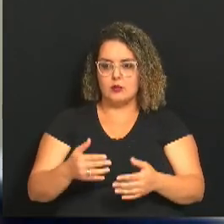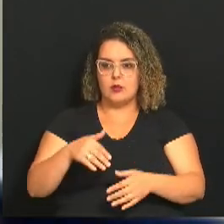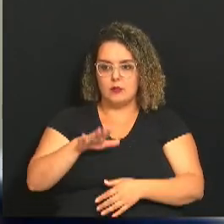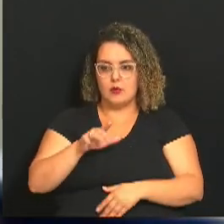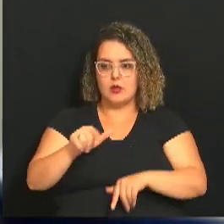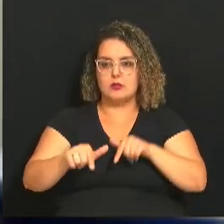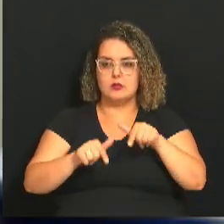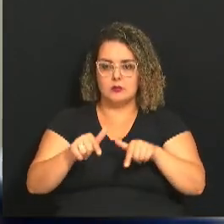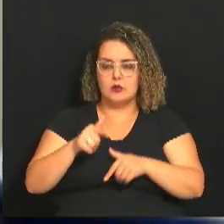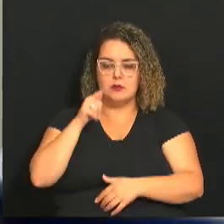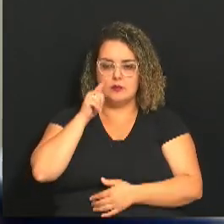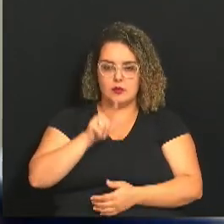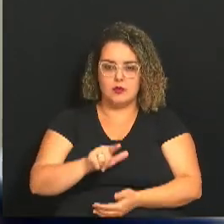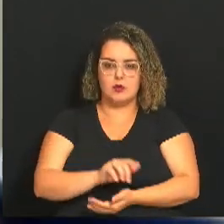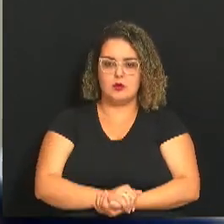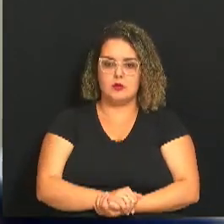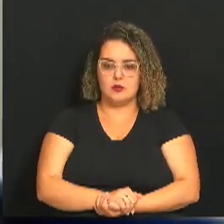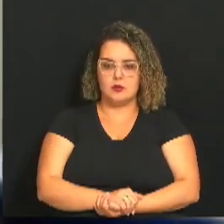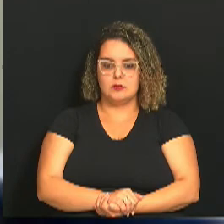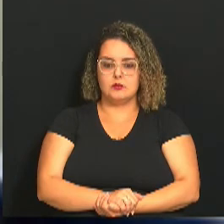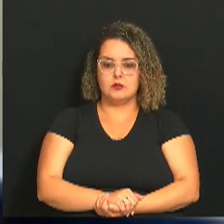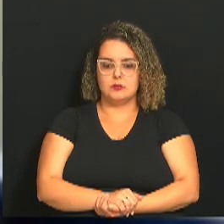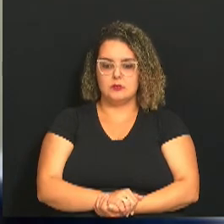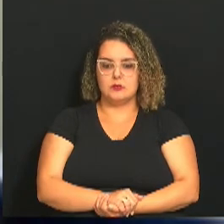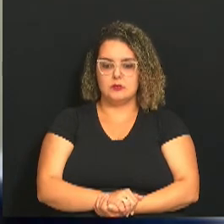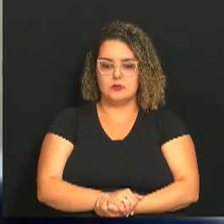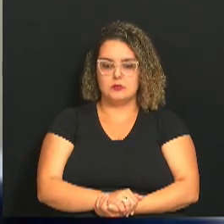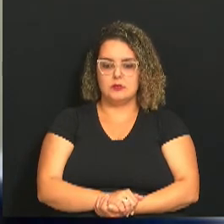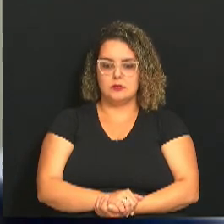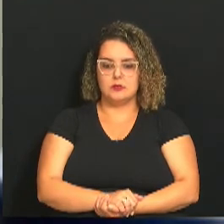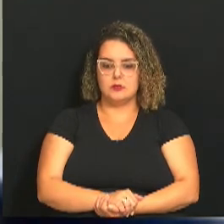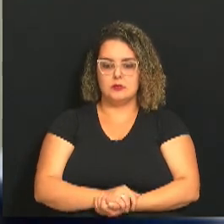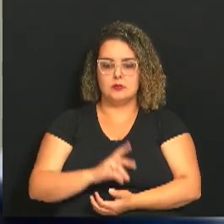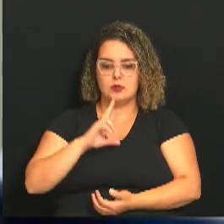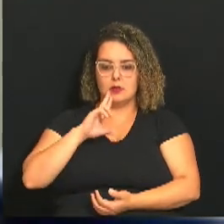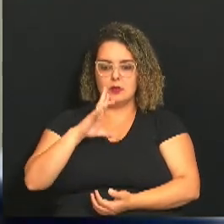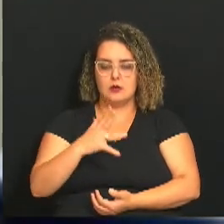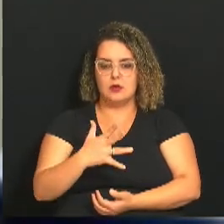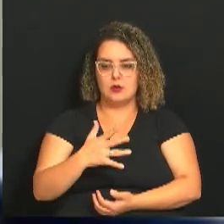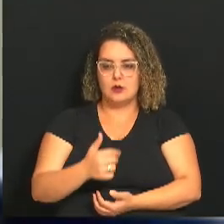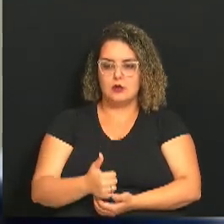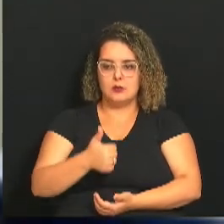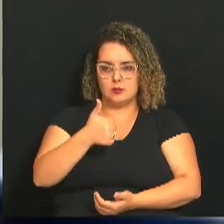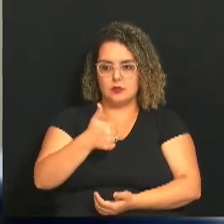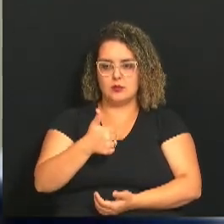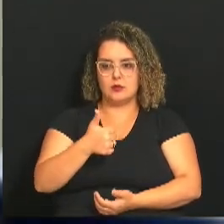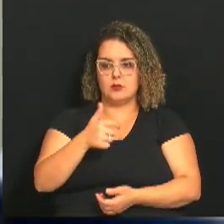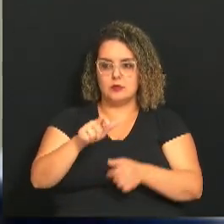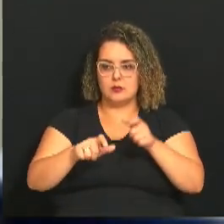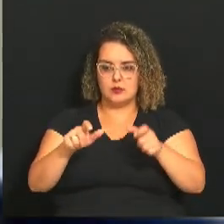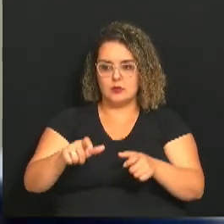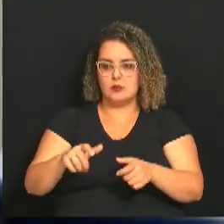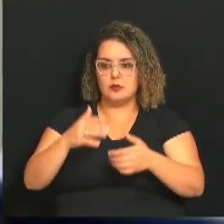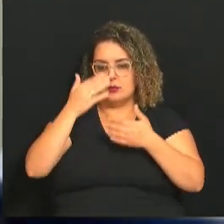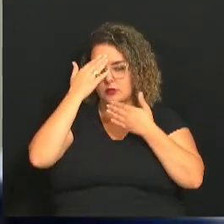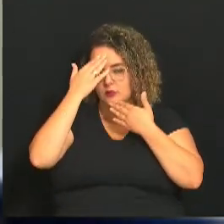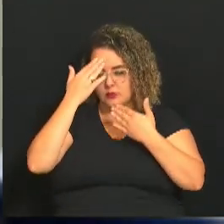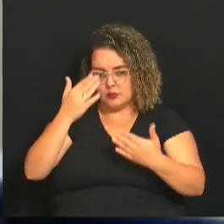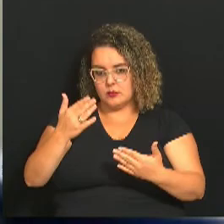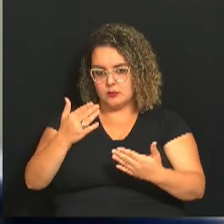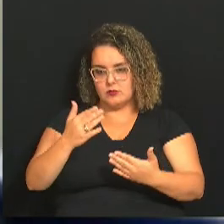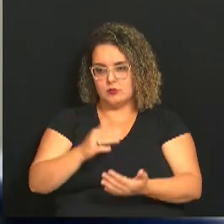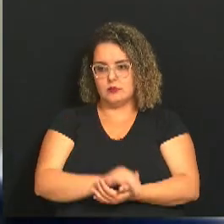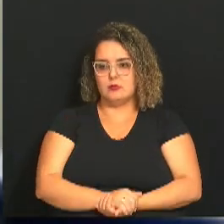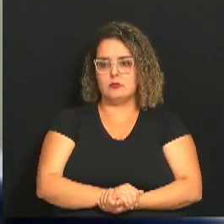conseguir fechar isso com um resultado positivo para a nossa população. Então, muito obrigado pela